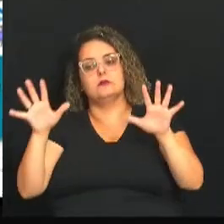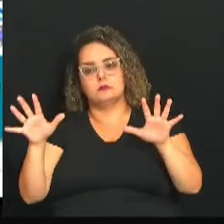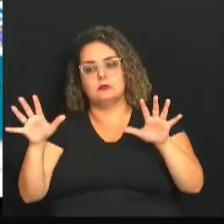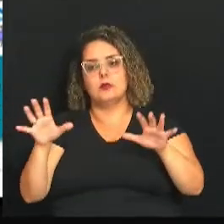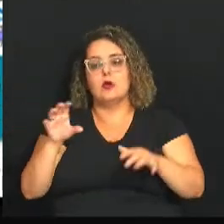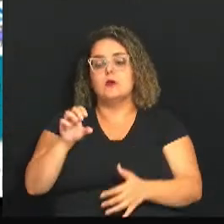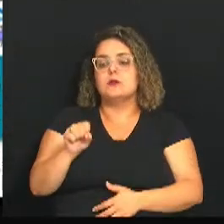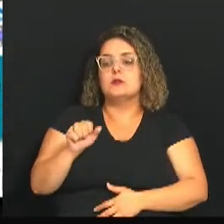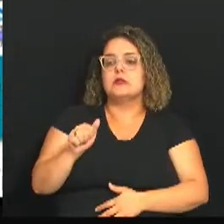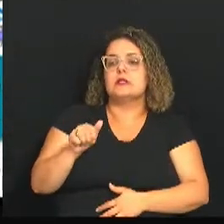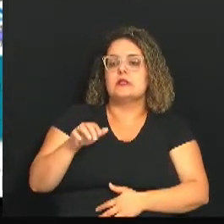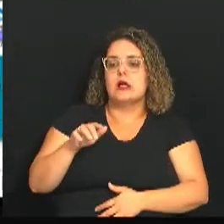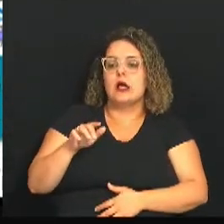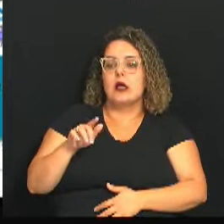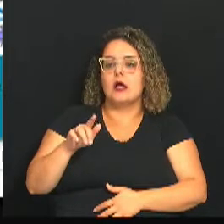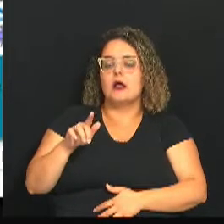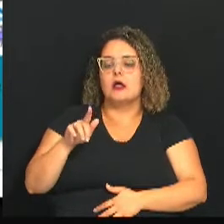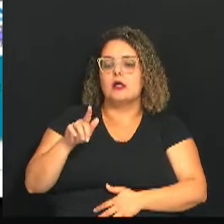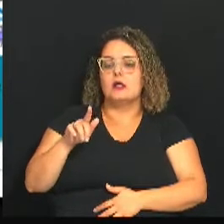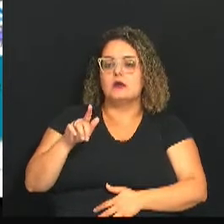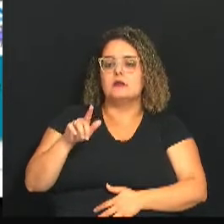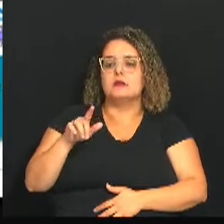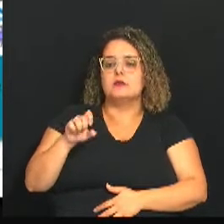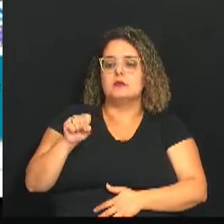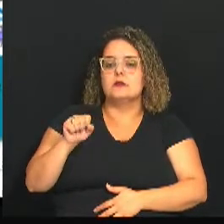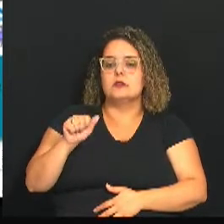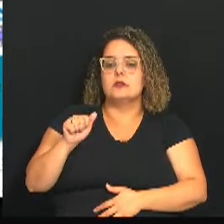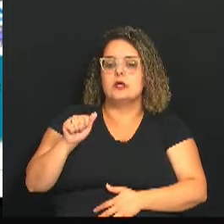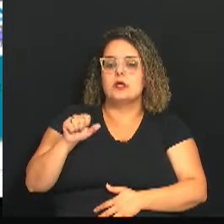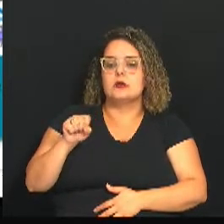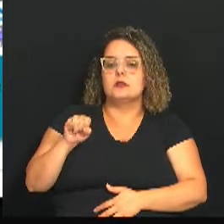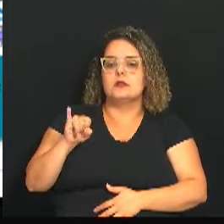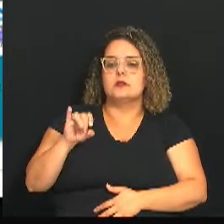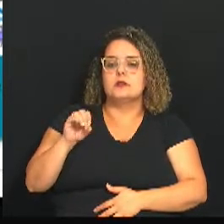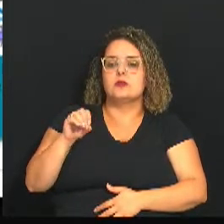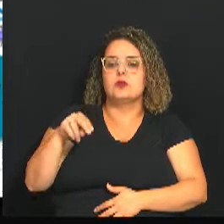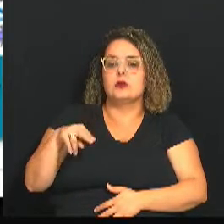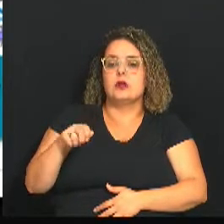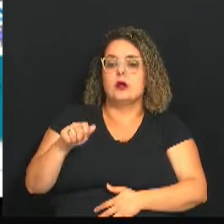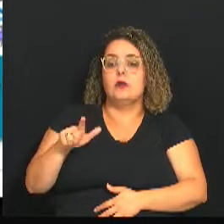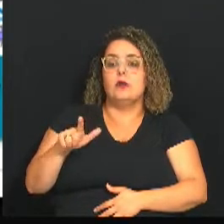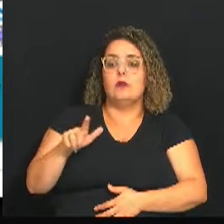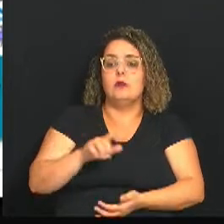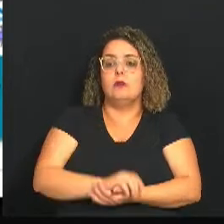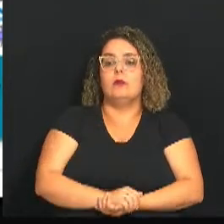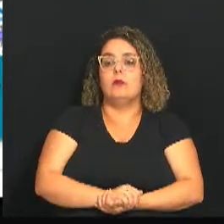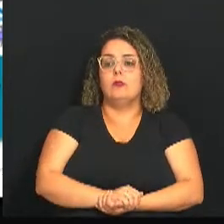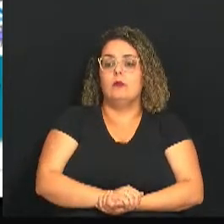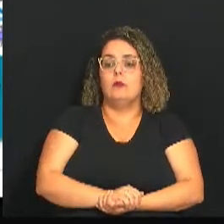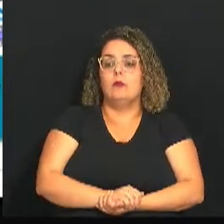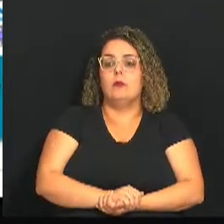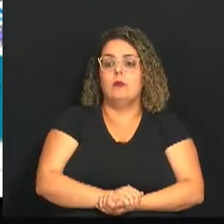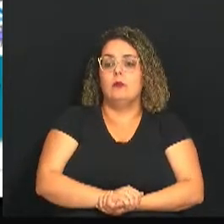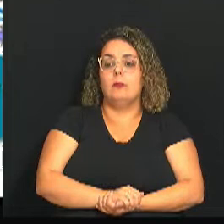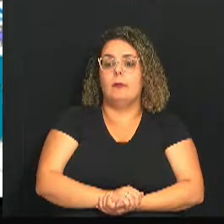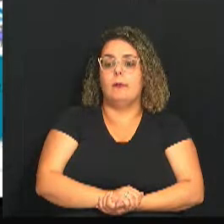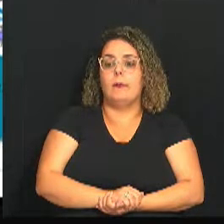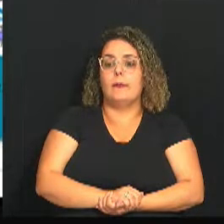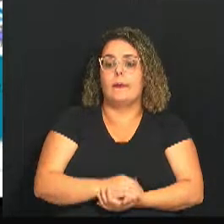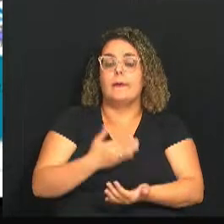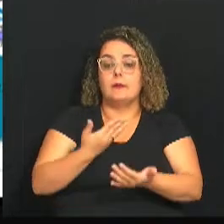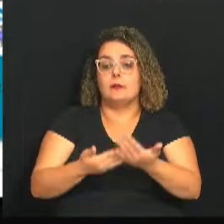né, geralmente para um mês ou geralmente trimestres, ela ainda perde um pouco mais ainda